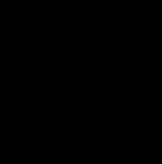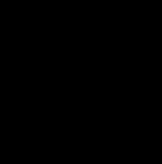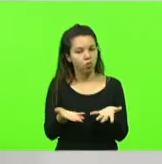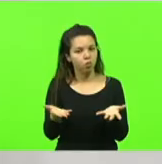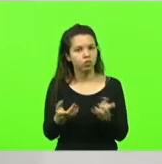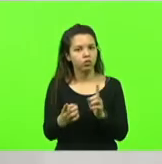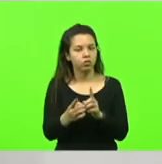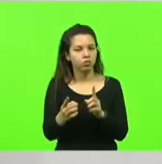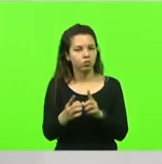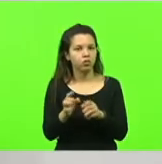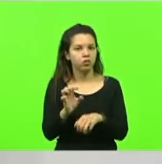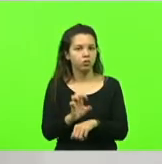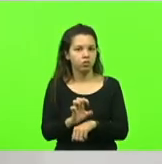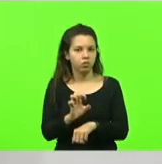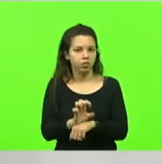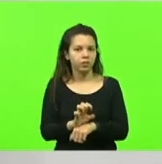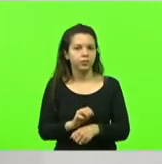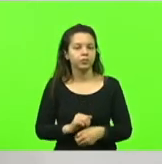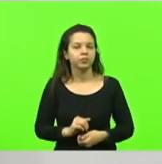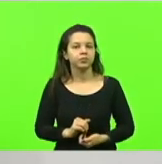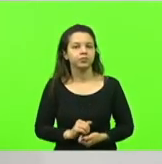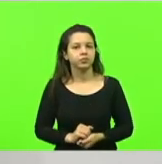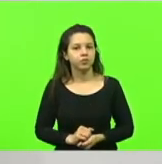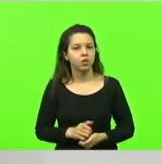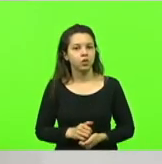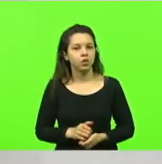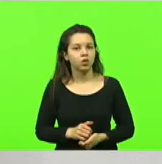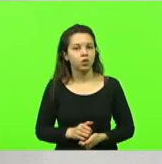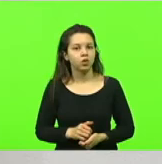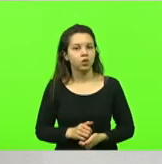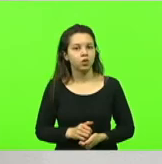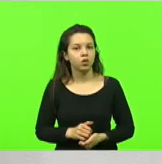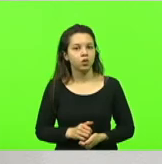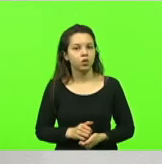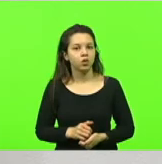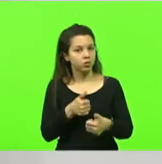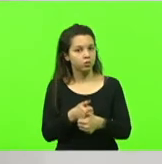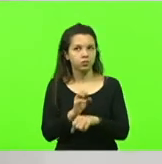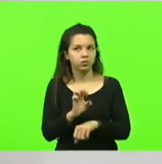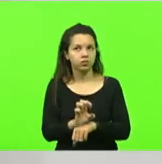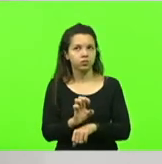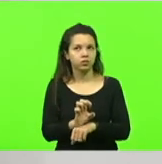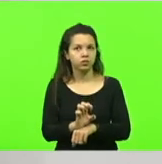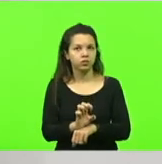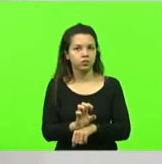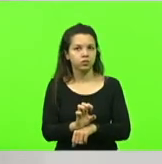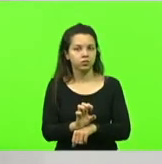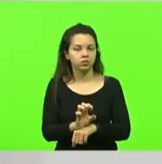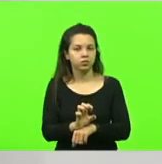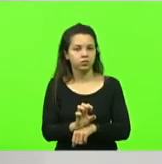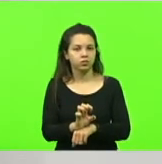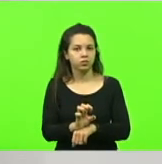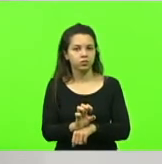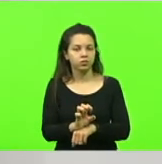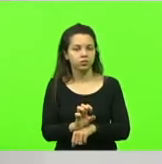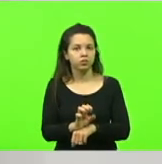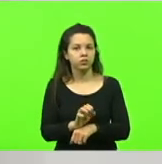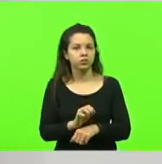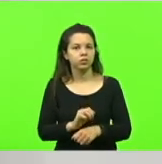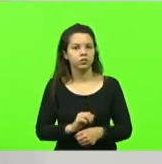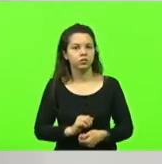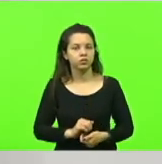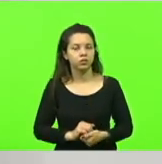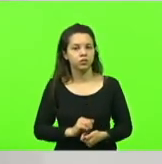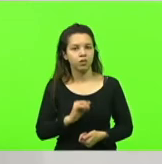de Saúde. O próprio Tribunal de Contas do Estado solicitou para a Secretaria de Estado da Saúde que se